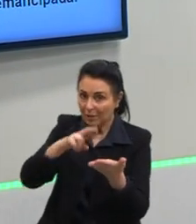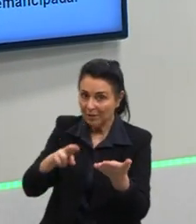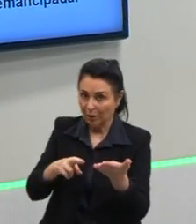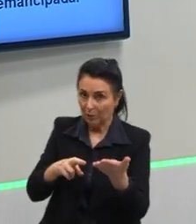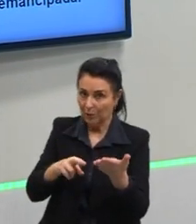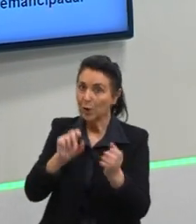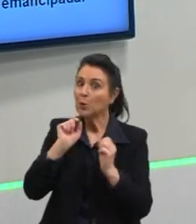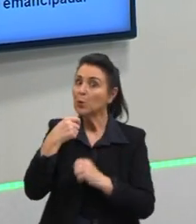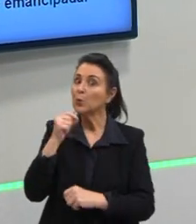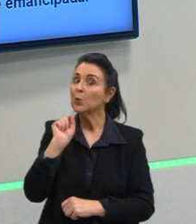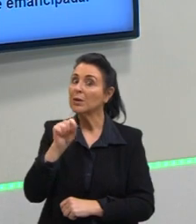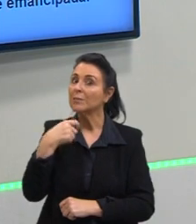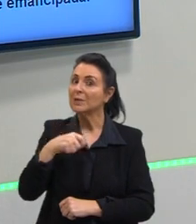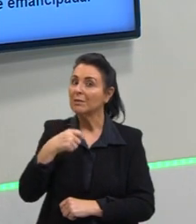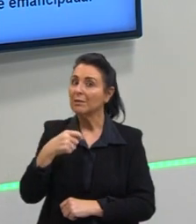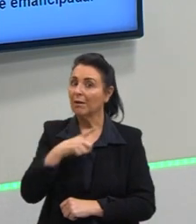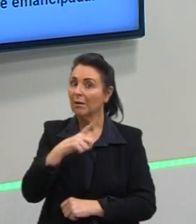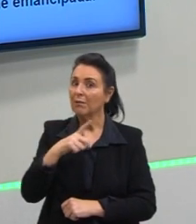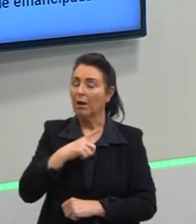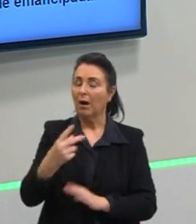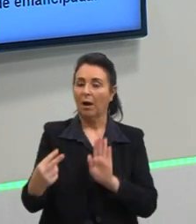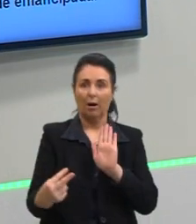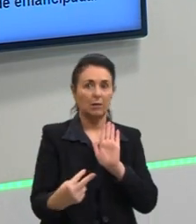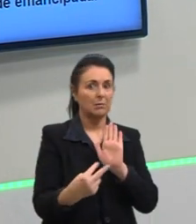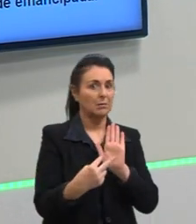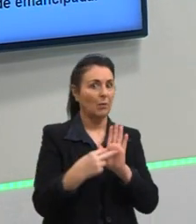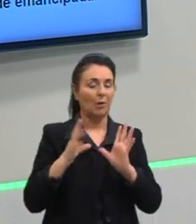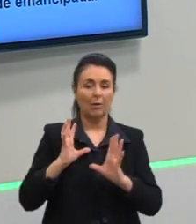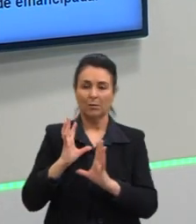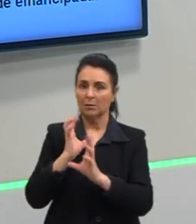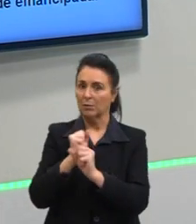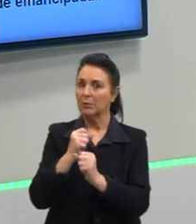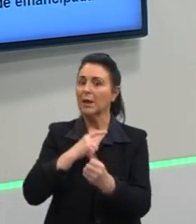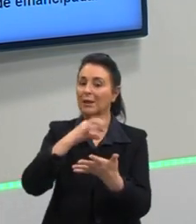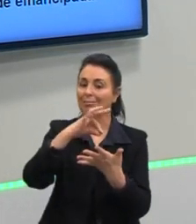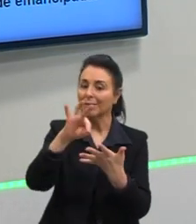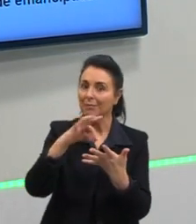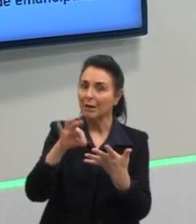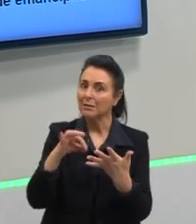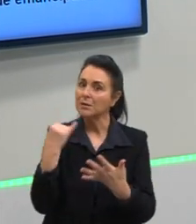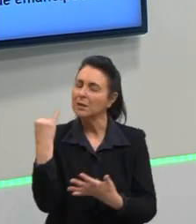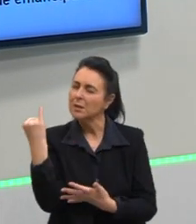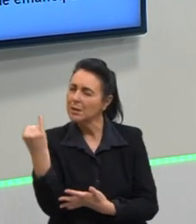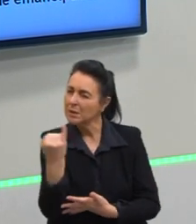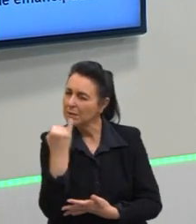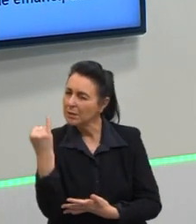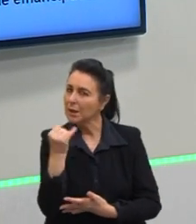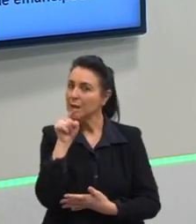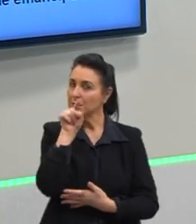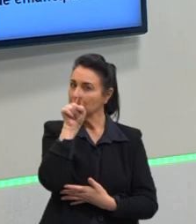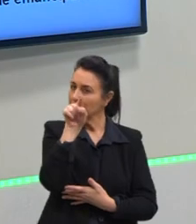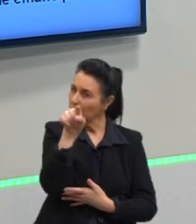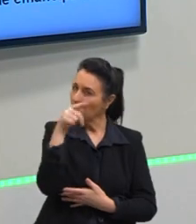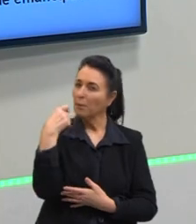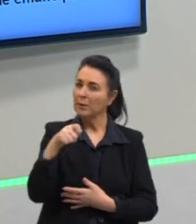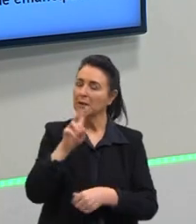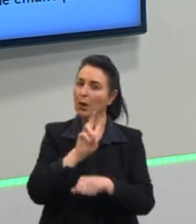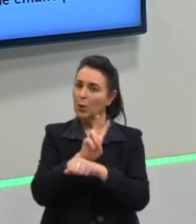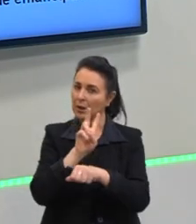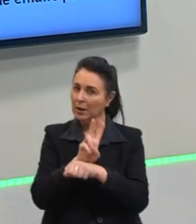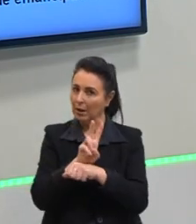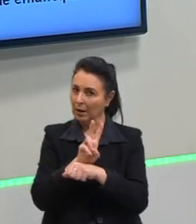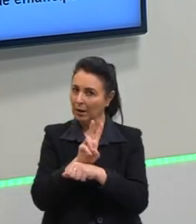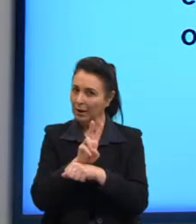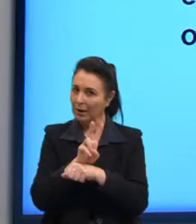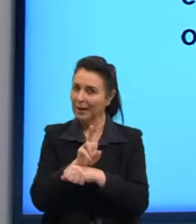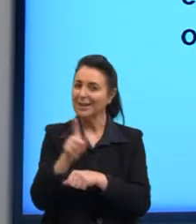competências prestem atenção nisso a conclusão tem alguns detalhes importantes que precisam ser respeitados E aí a gente vai olhar